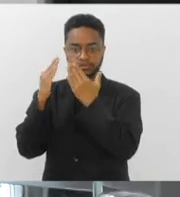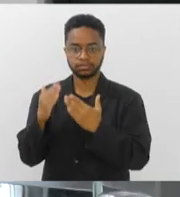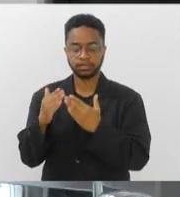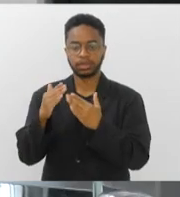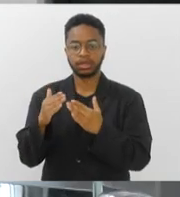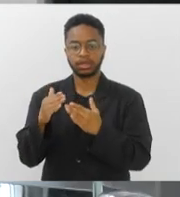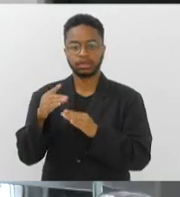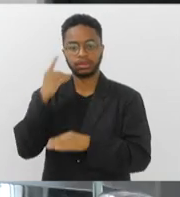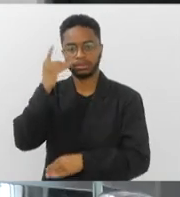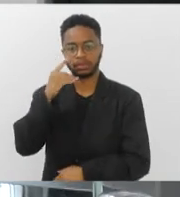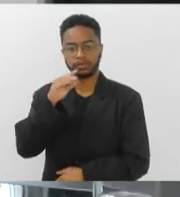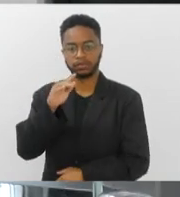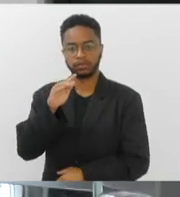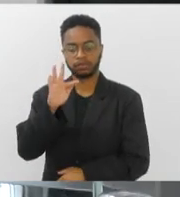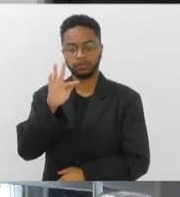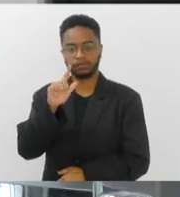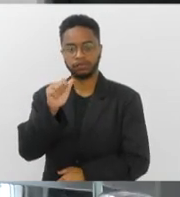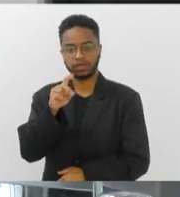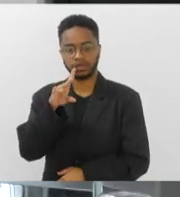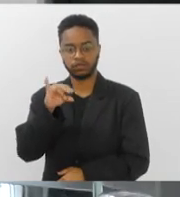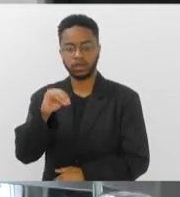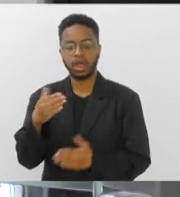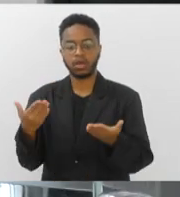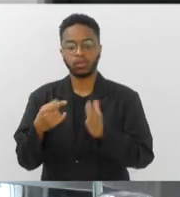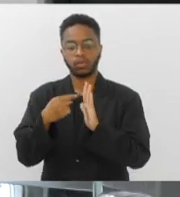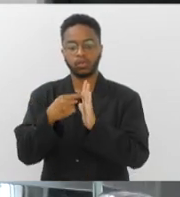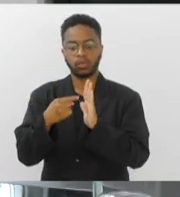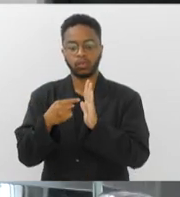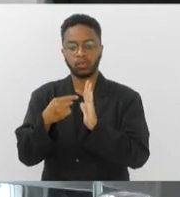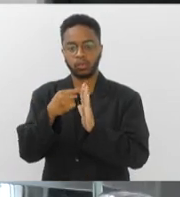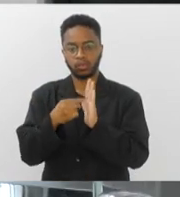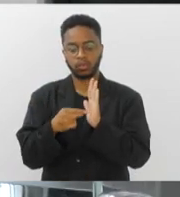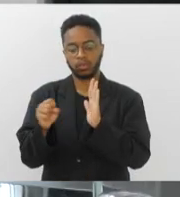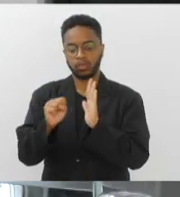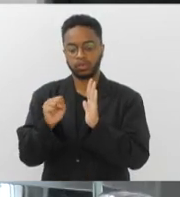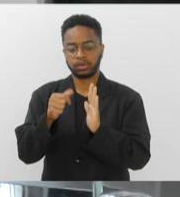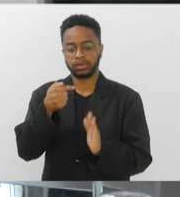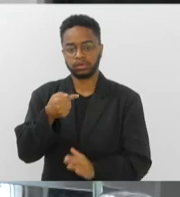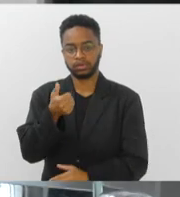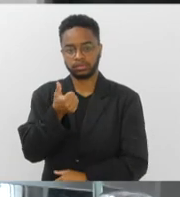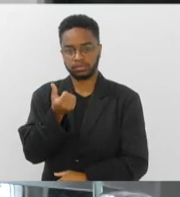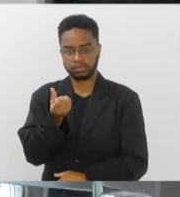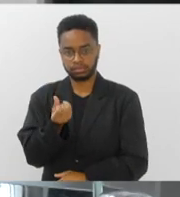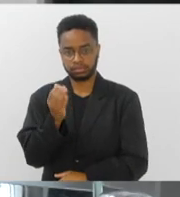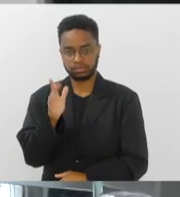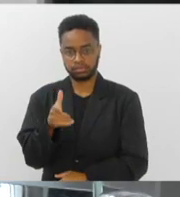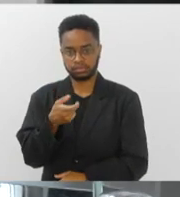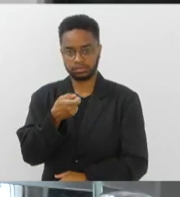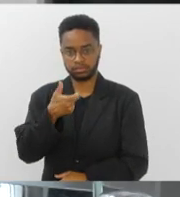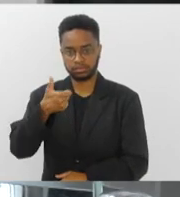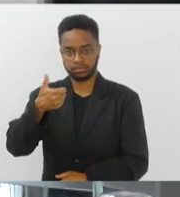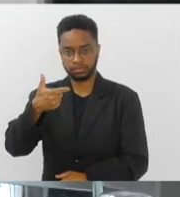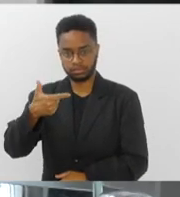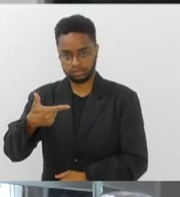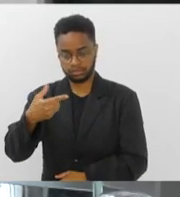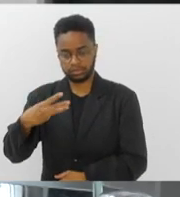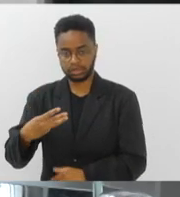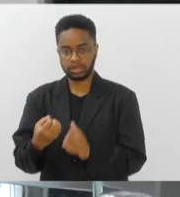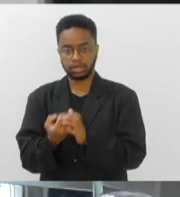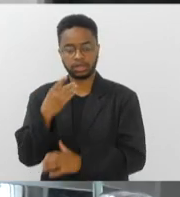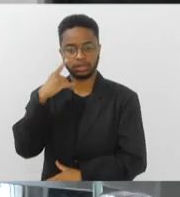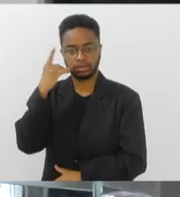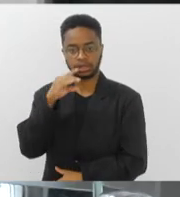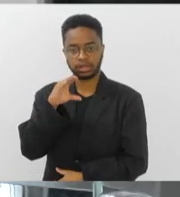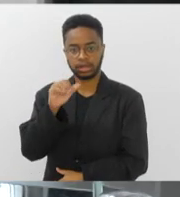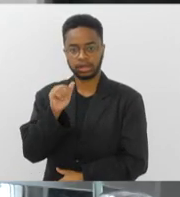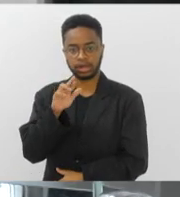deputado Flávio Serafini. Item 8 da pauta, projeto de lei 716 de 2023, de autoria da deputada Carla Machado, que dispõe sobre a criação do